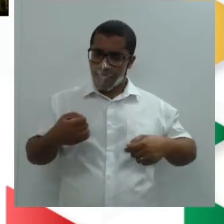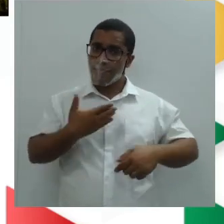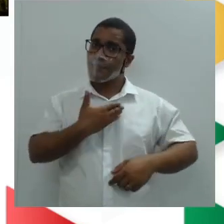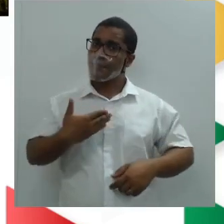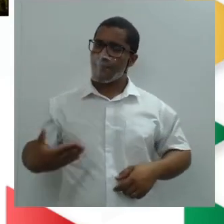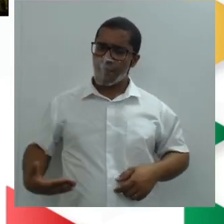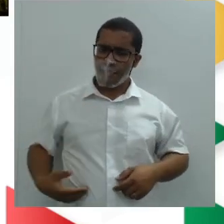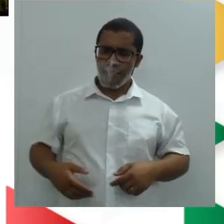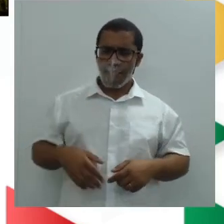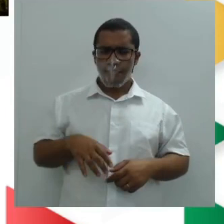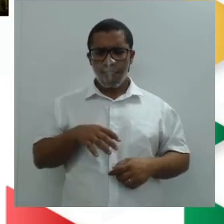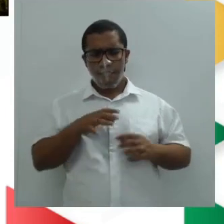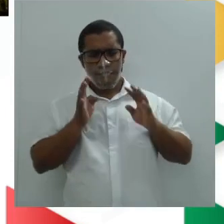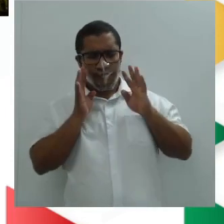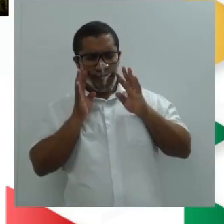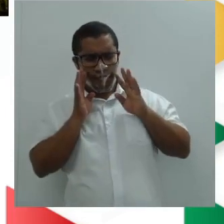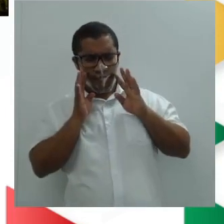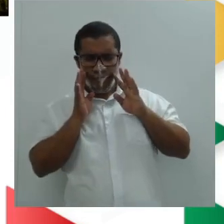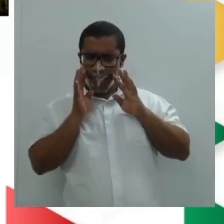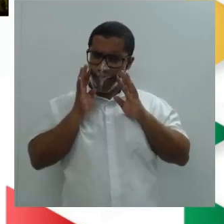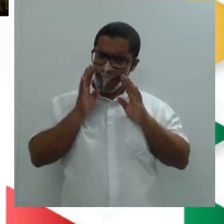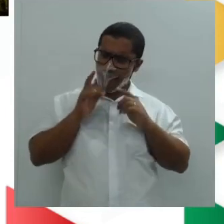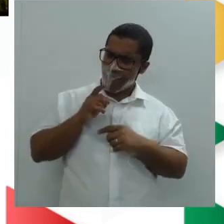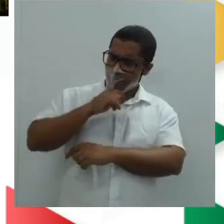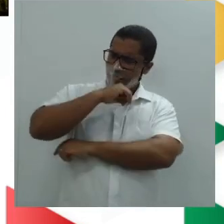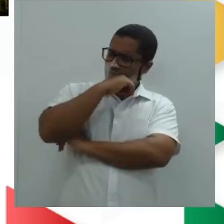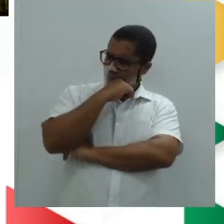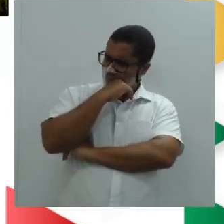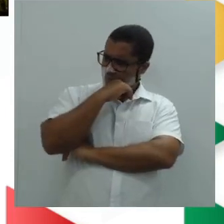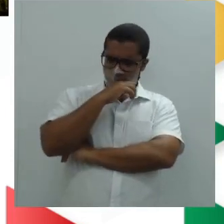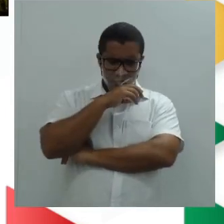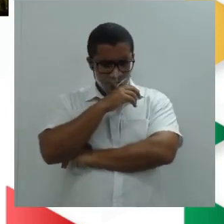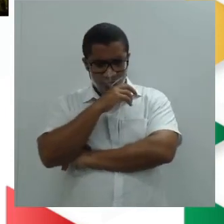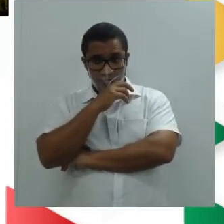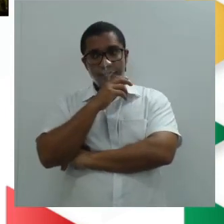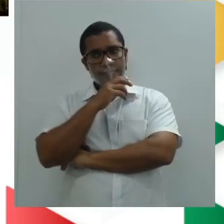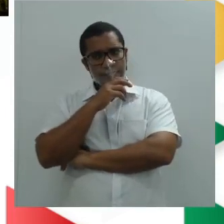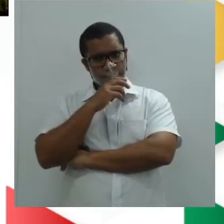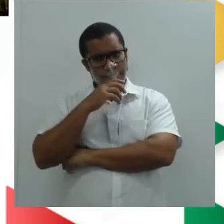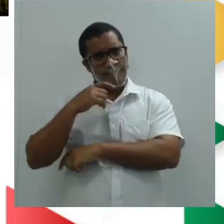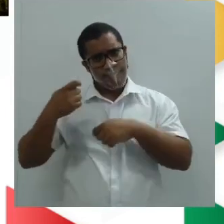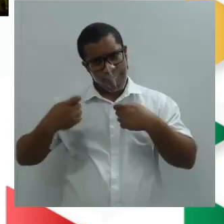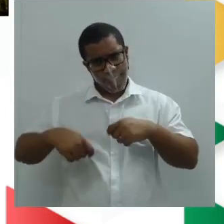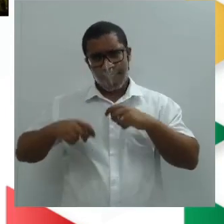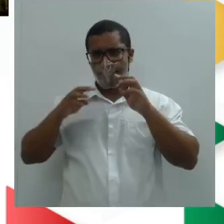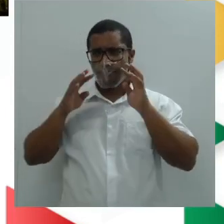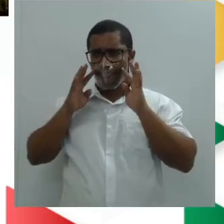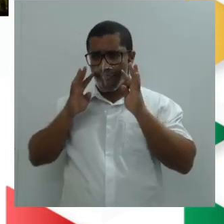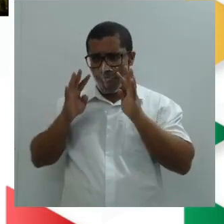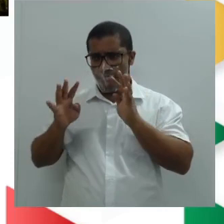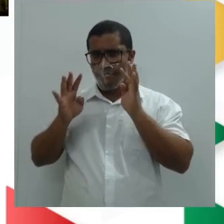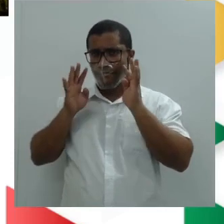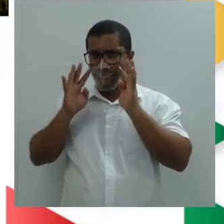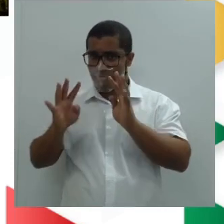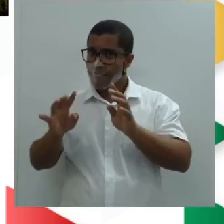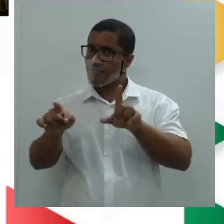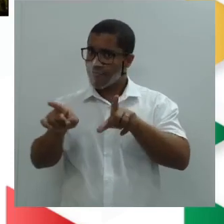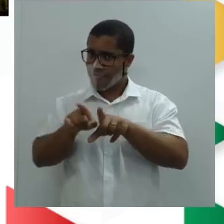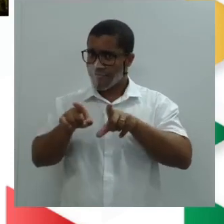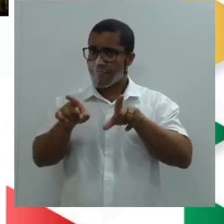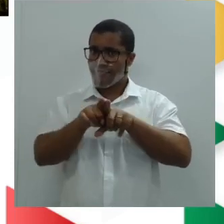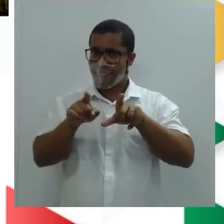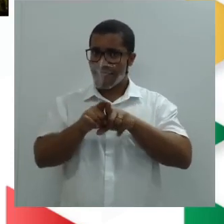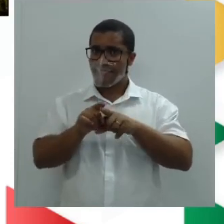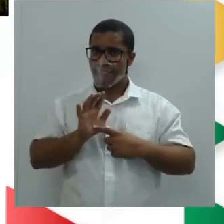ter um olhar também para essas pessoas, tá certo, gente? Então é isso aí que a gente está trazendo